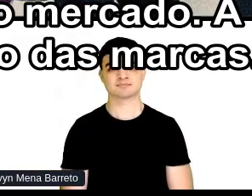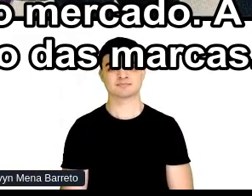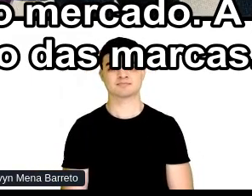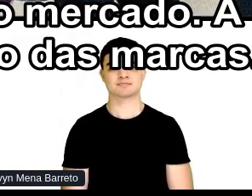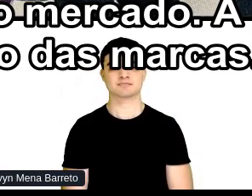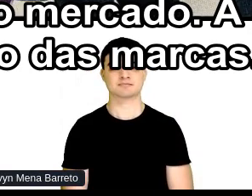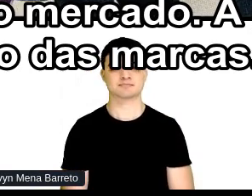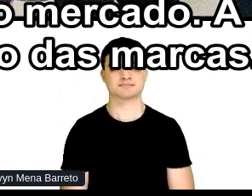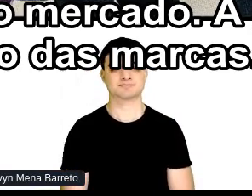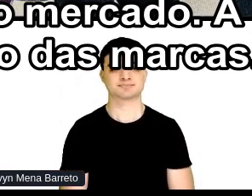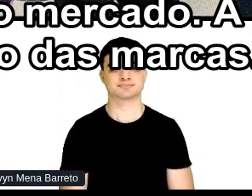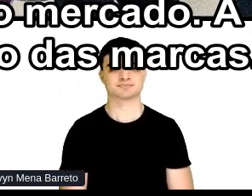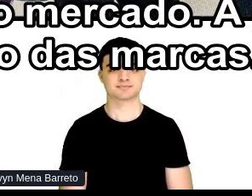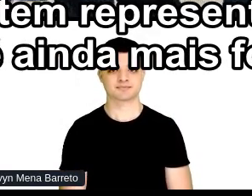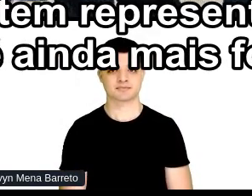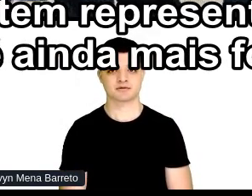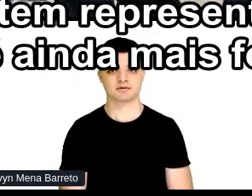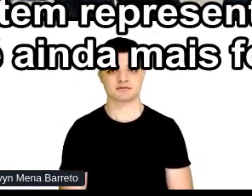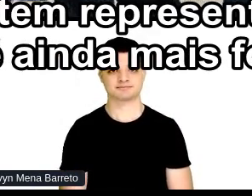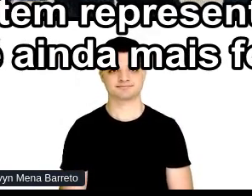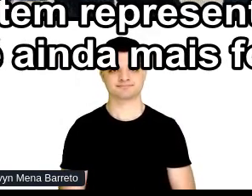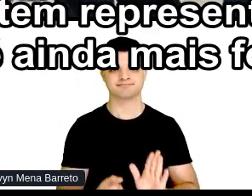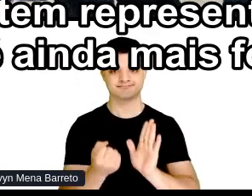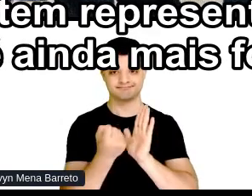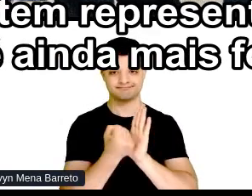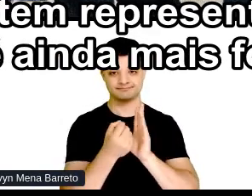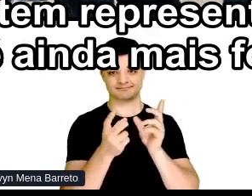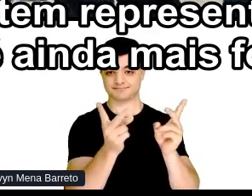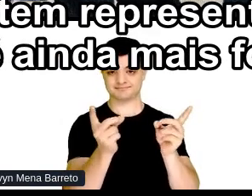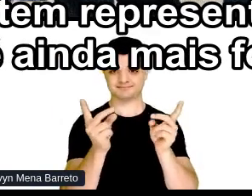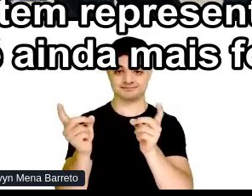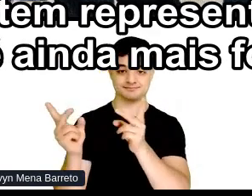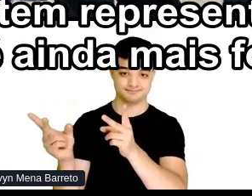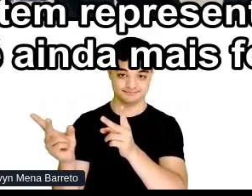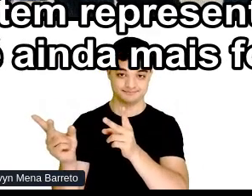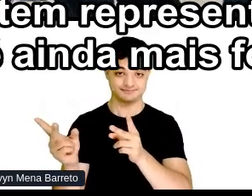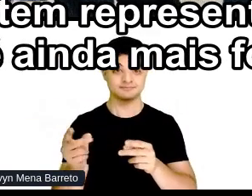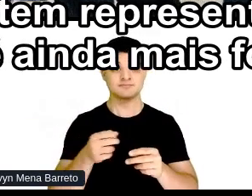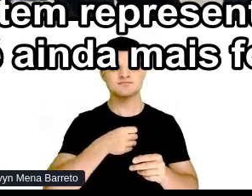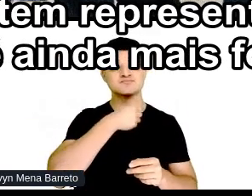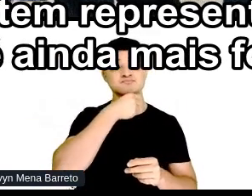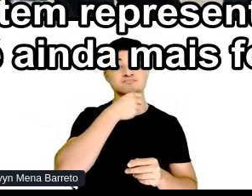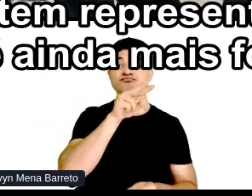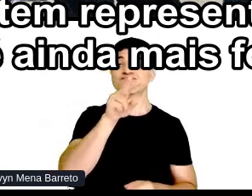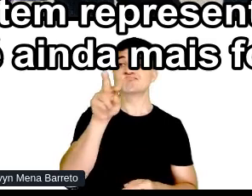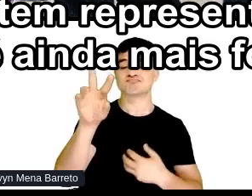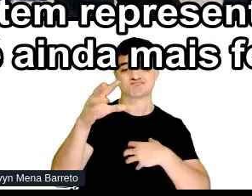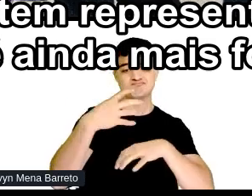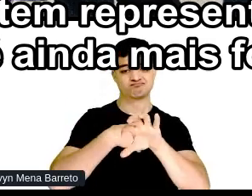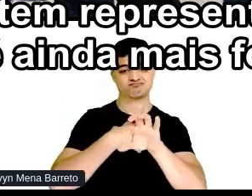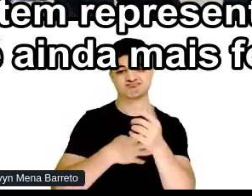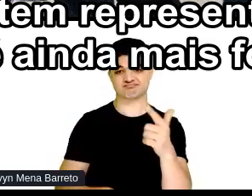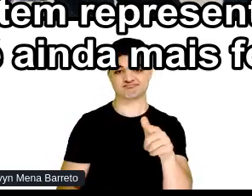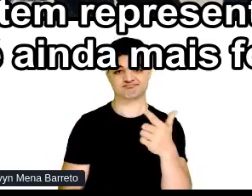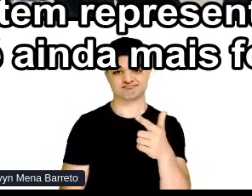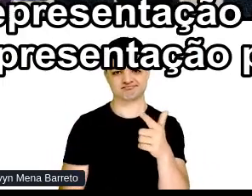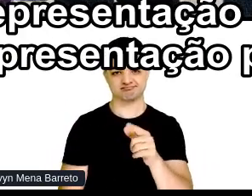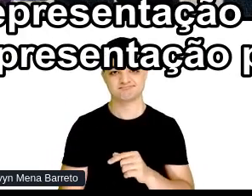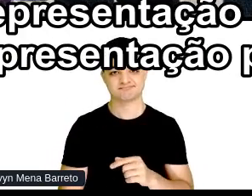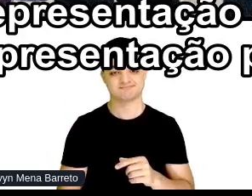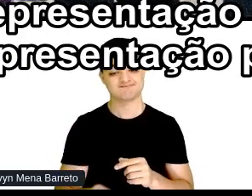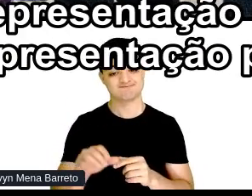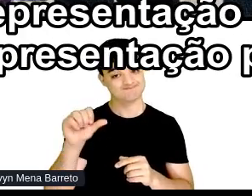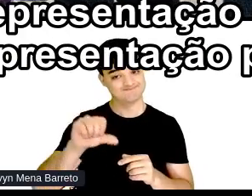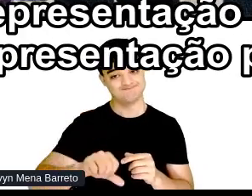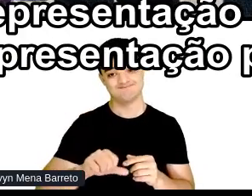com a pandemia do Covid-19, com a questão do isolamento, e aí eles começaram a usar a internet, como foi dito, para justamente se